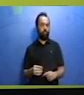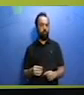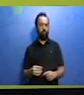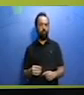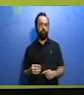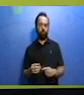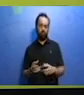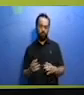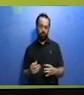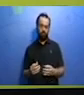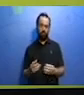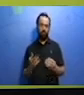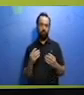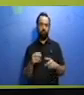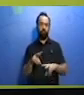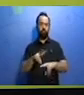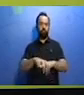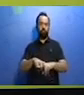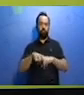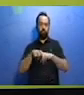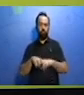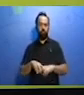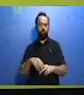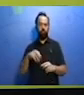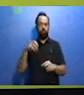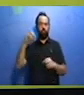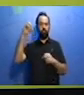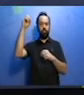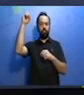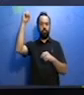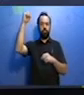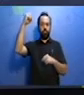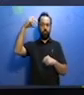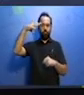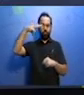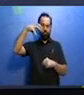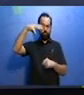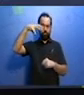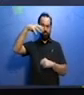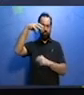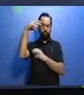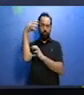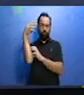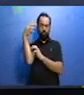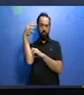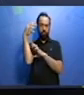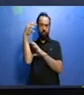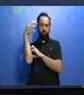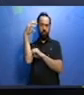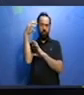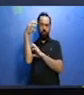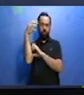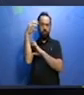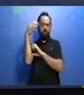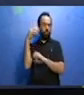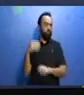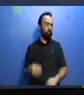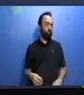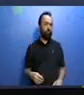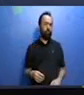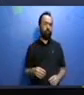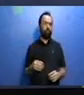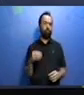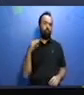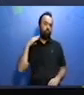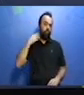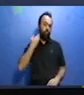produz substâncias responsáveis pela chuva ácida. A poluição causada pelo petróleo.